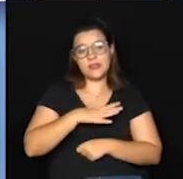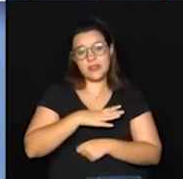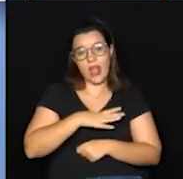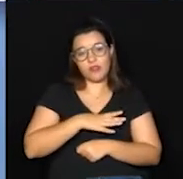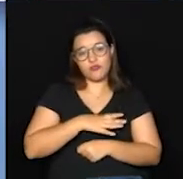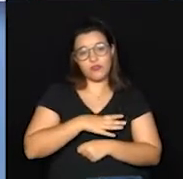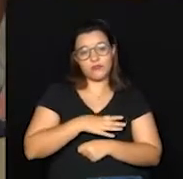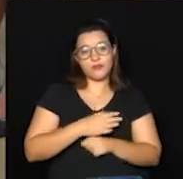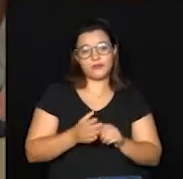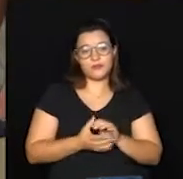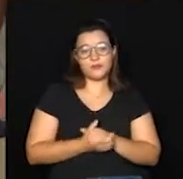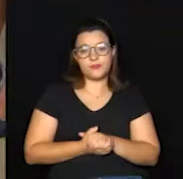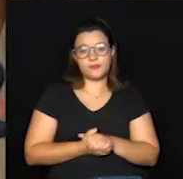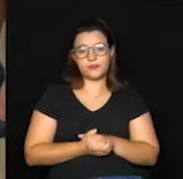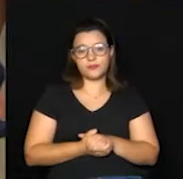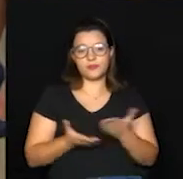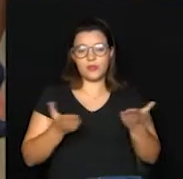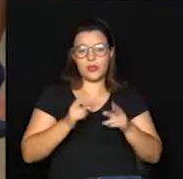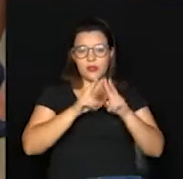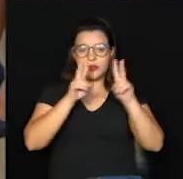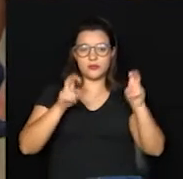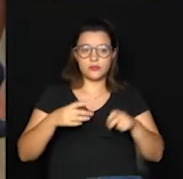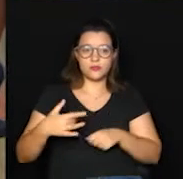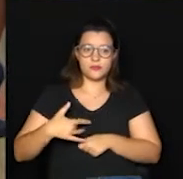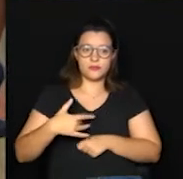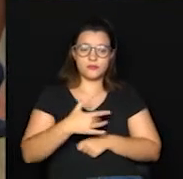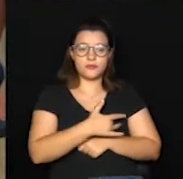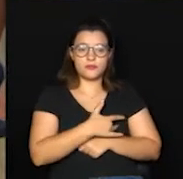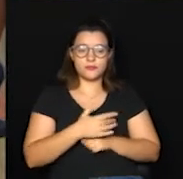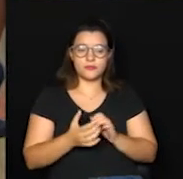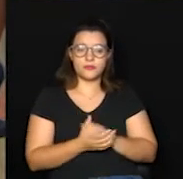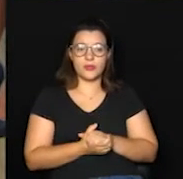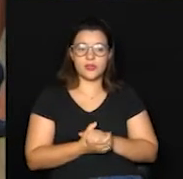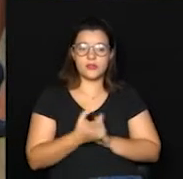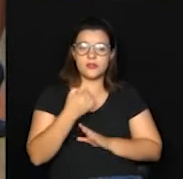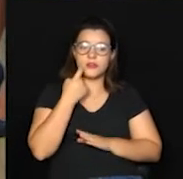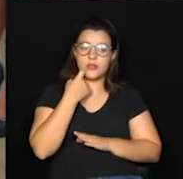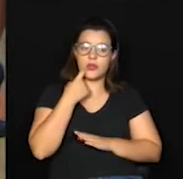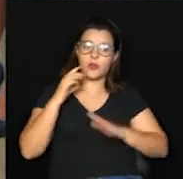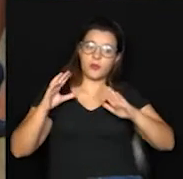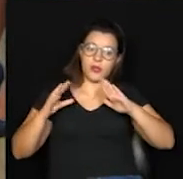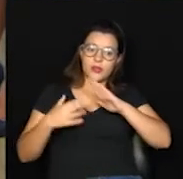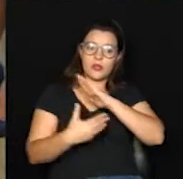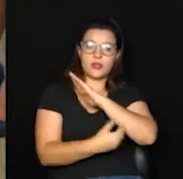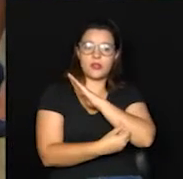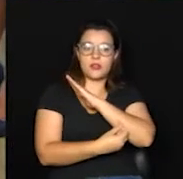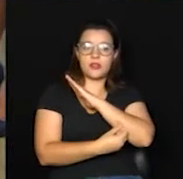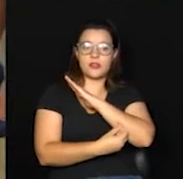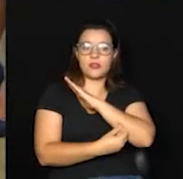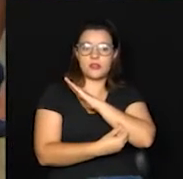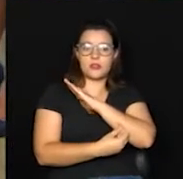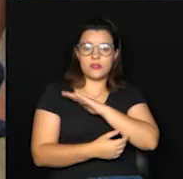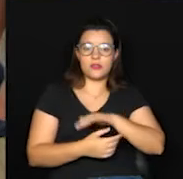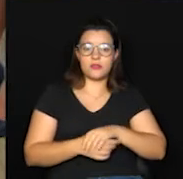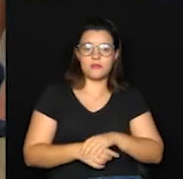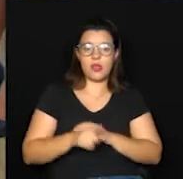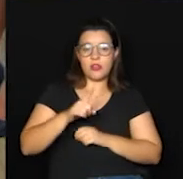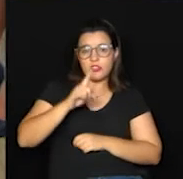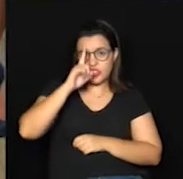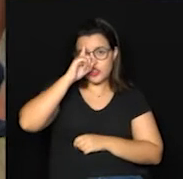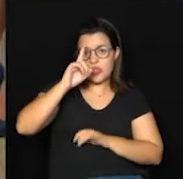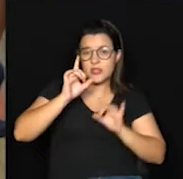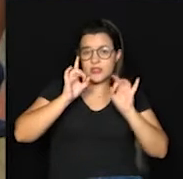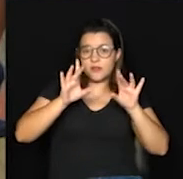estudados. Agora a gente vai falar um pouquinho de saúde, Gabriel. Na sexta-feira aqui no Câmara Total a gente falou sobre o dia D de